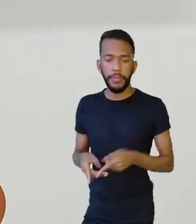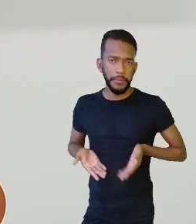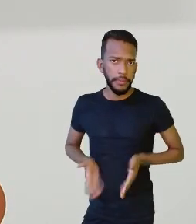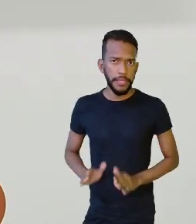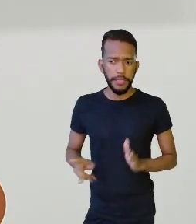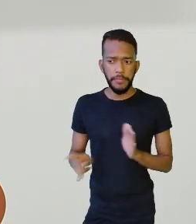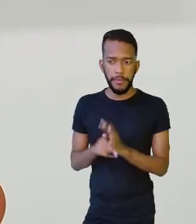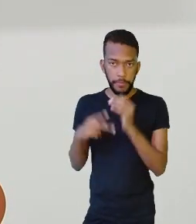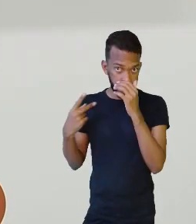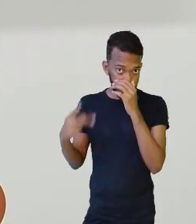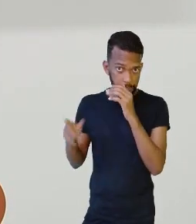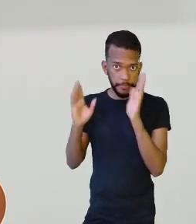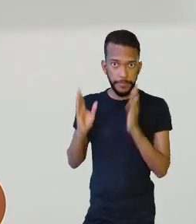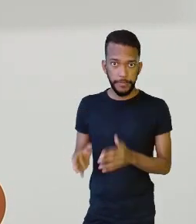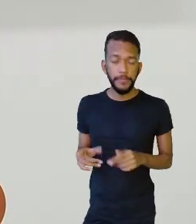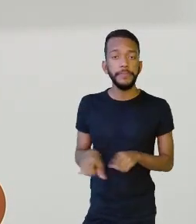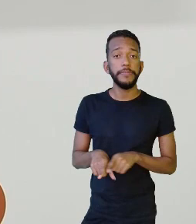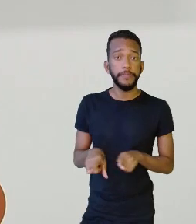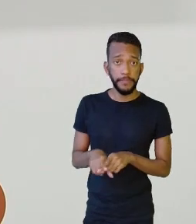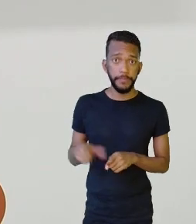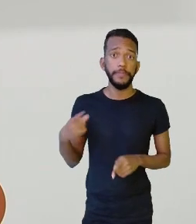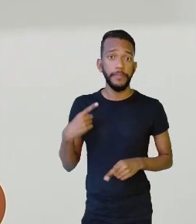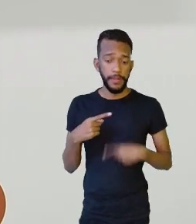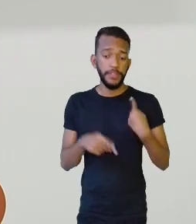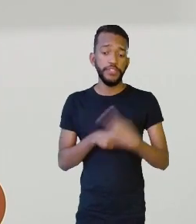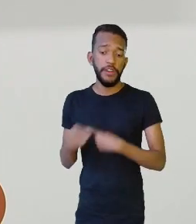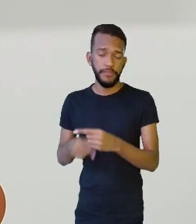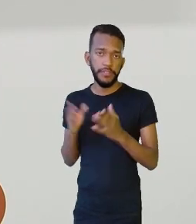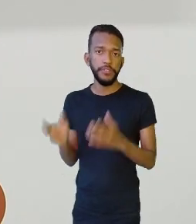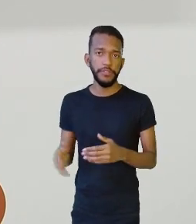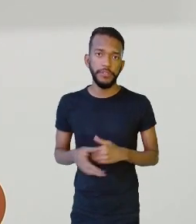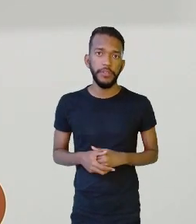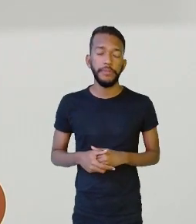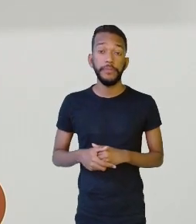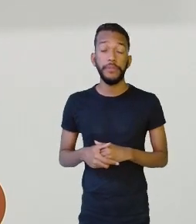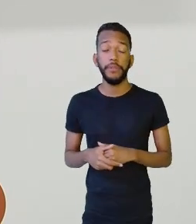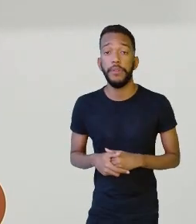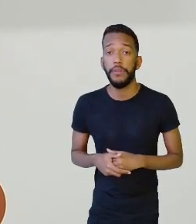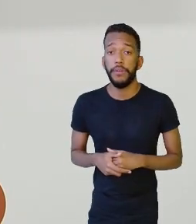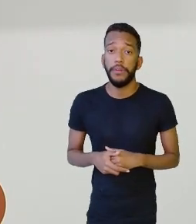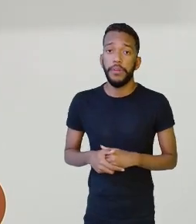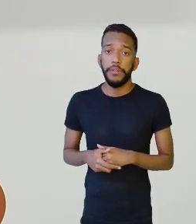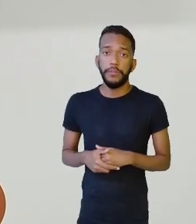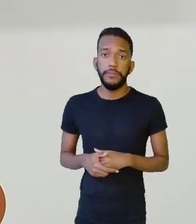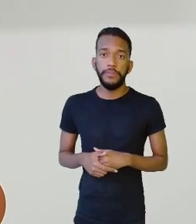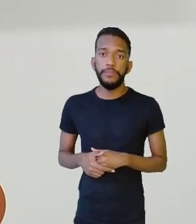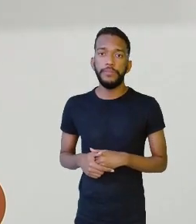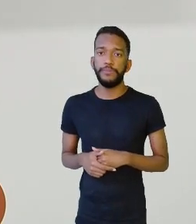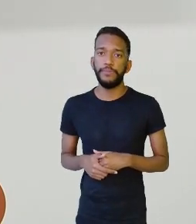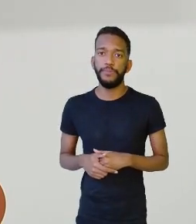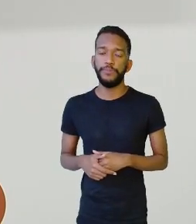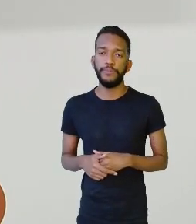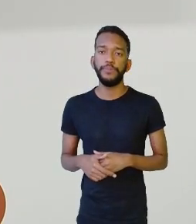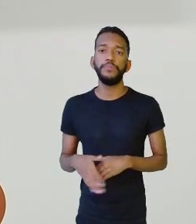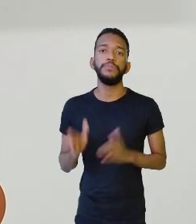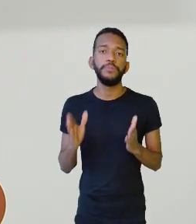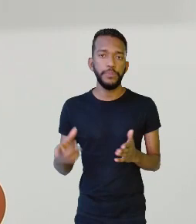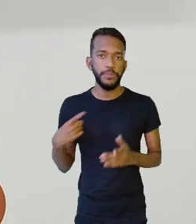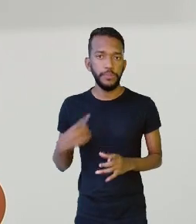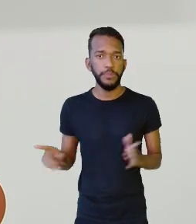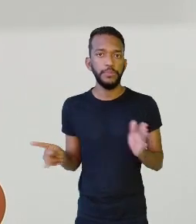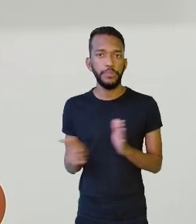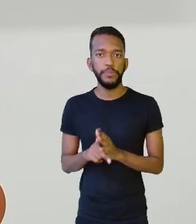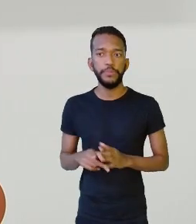descendiam diretamente deles, elas também eram escravizadas. E eles arranjavam uma forma